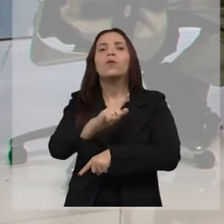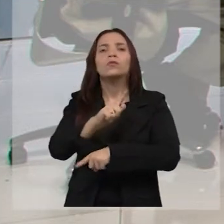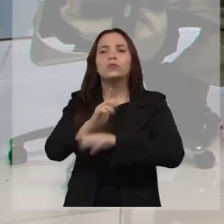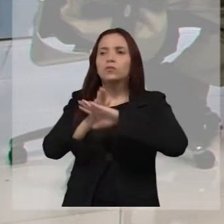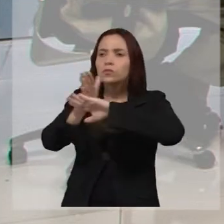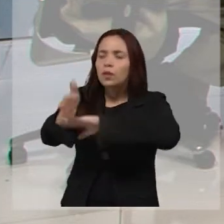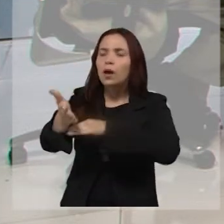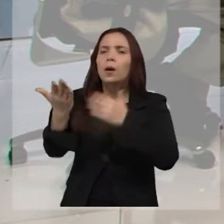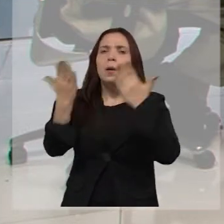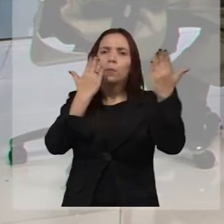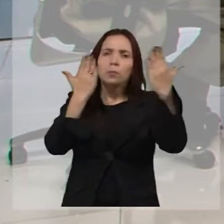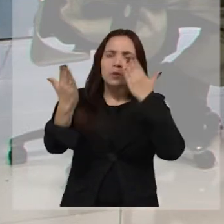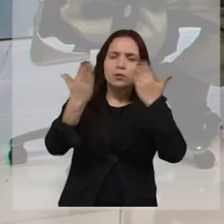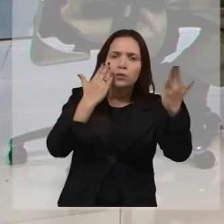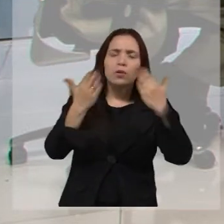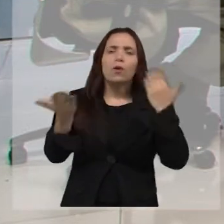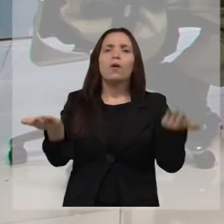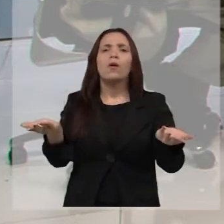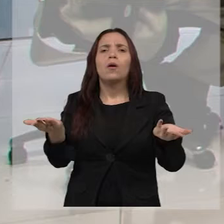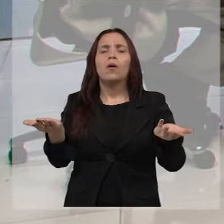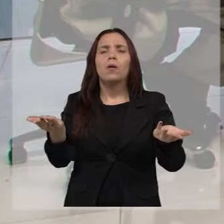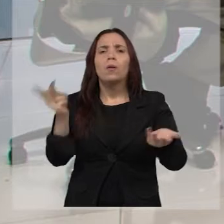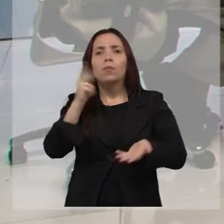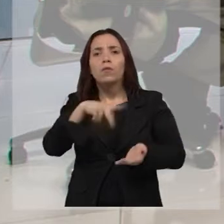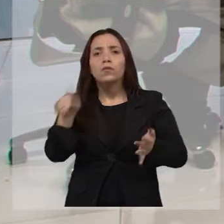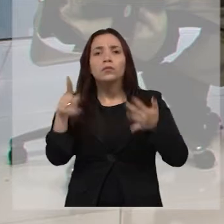alguma forma lá presente. Psicólogos, professores de arte, vão